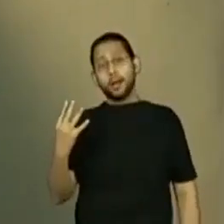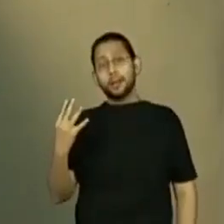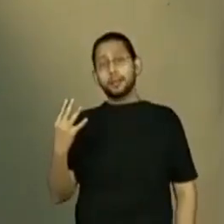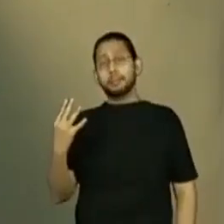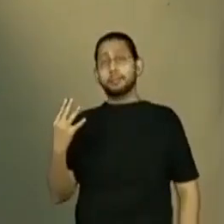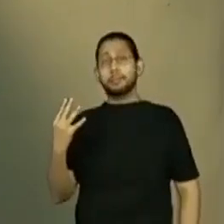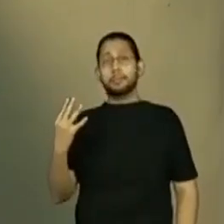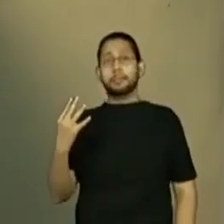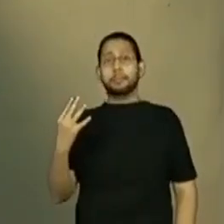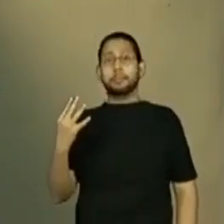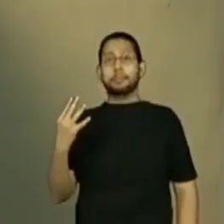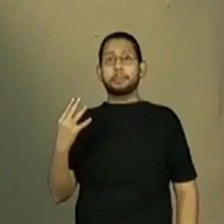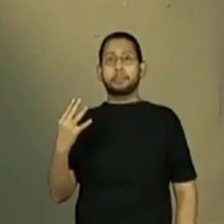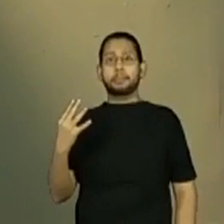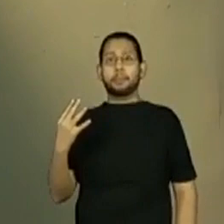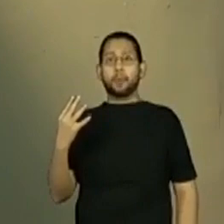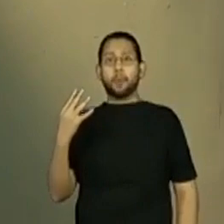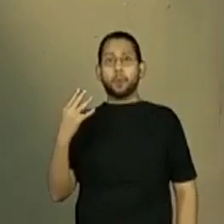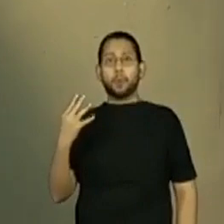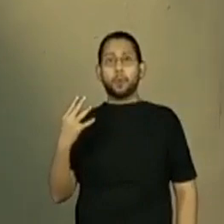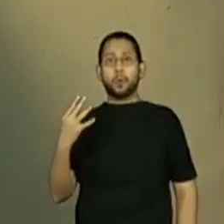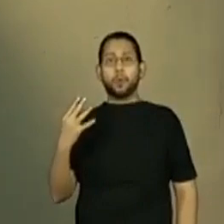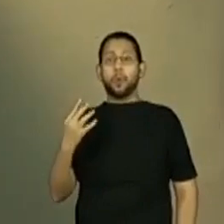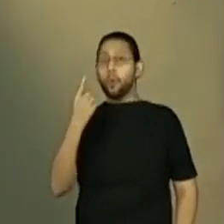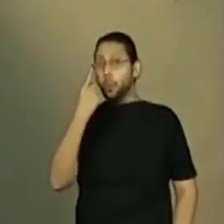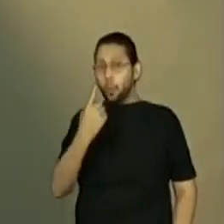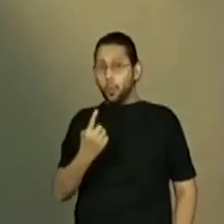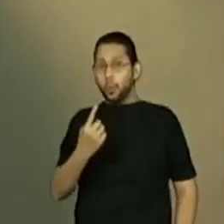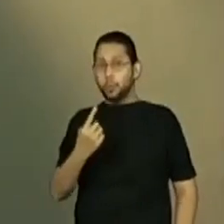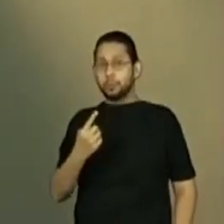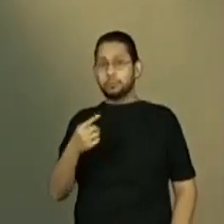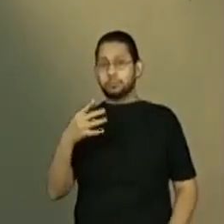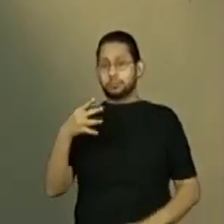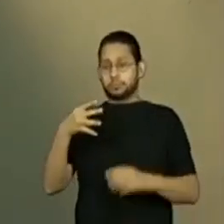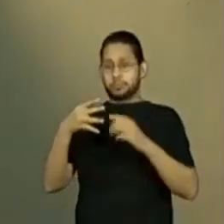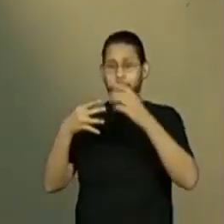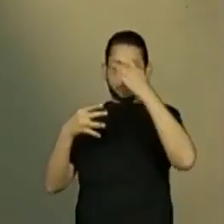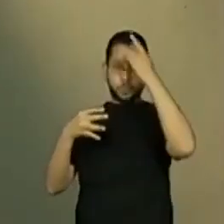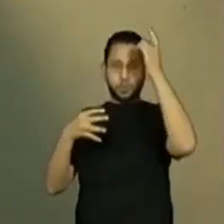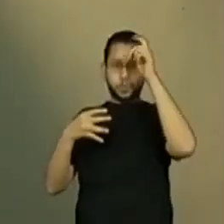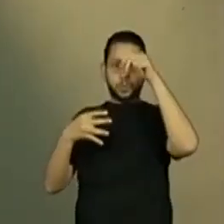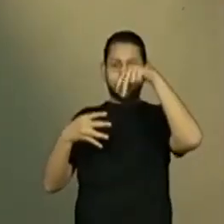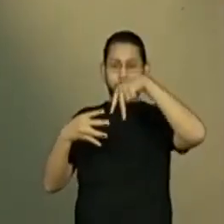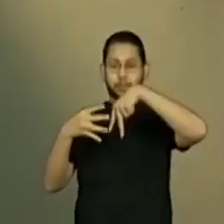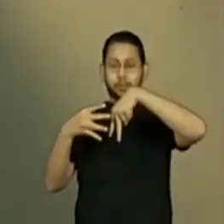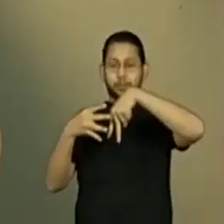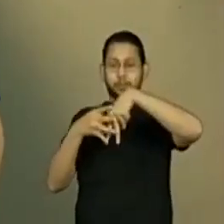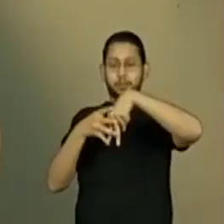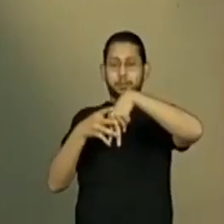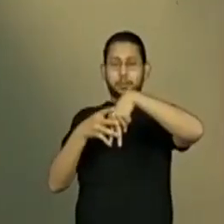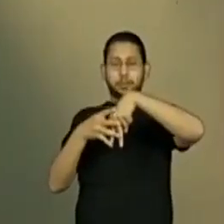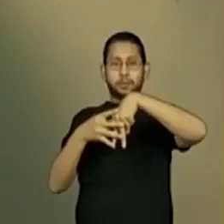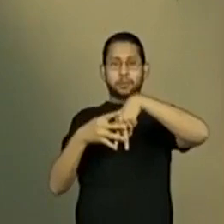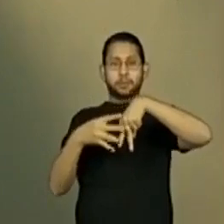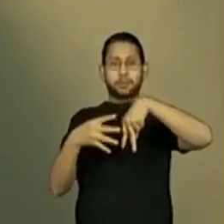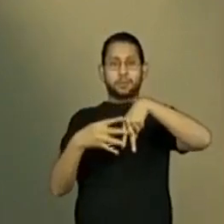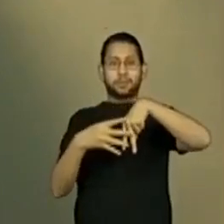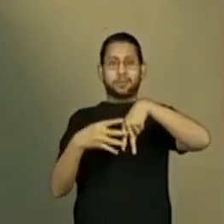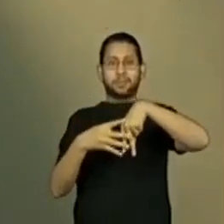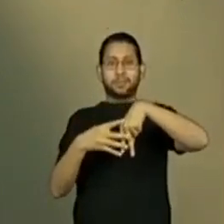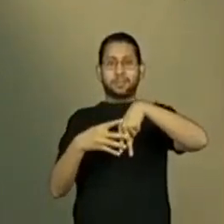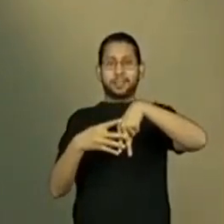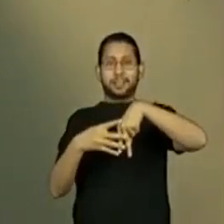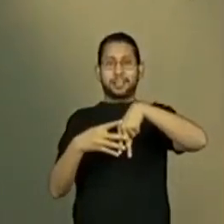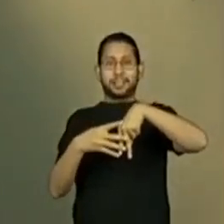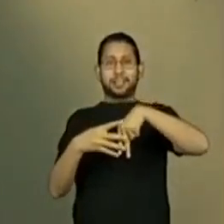3 pedacinhos nossos. O inteiro seriam 4, né? Se a gente fosse fazer essa